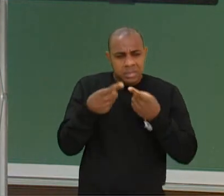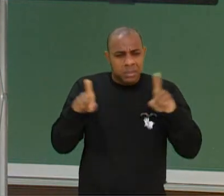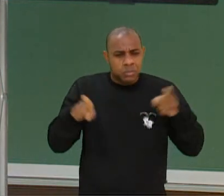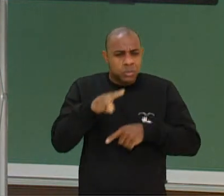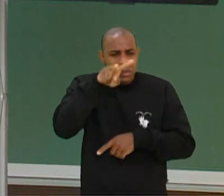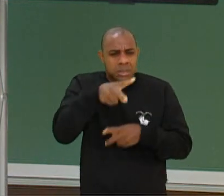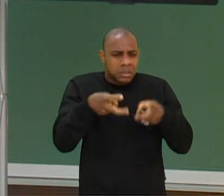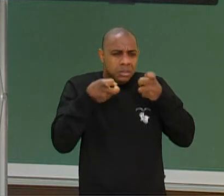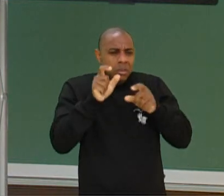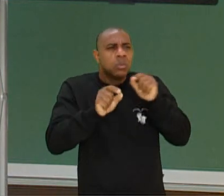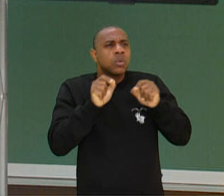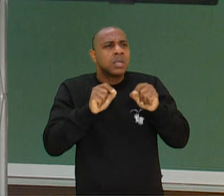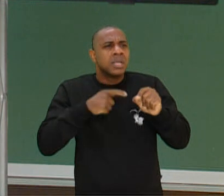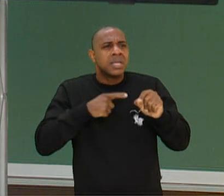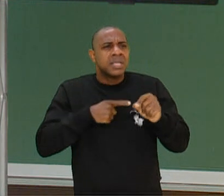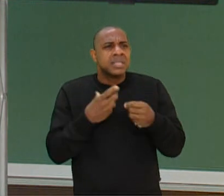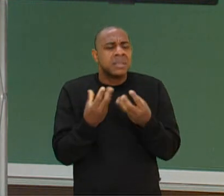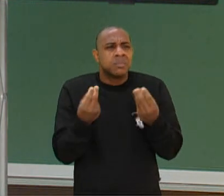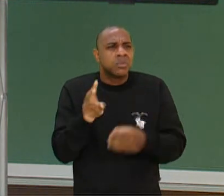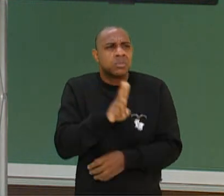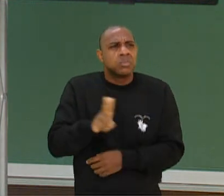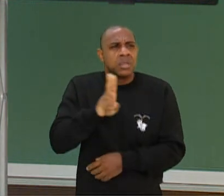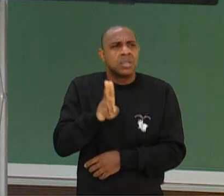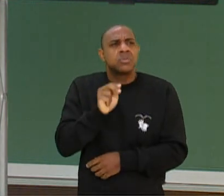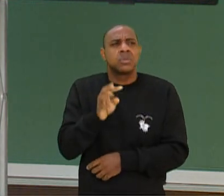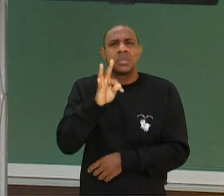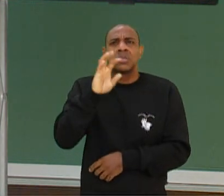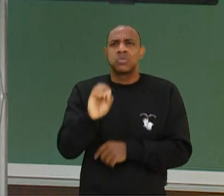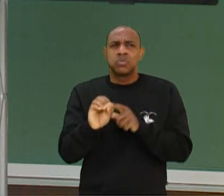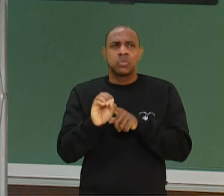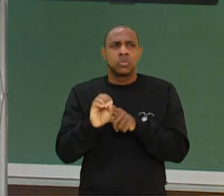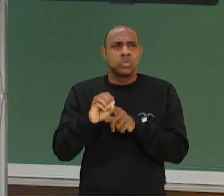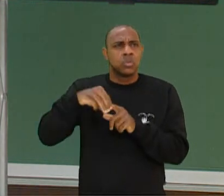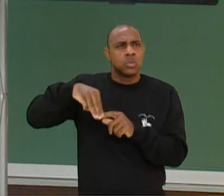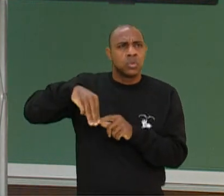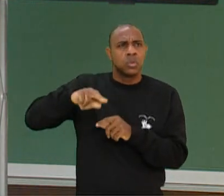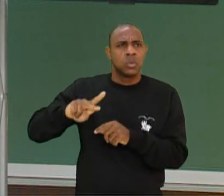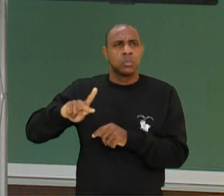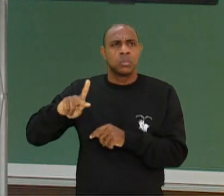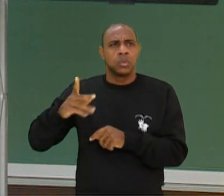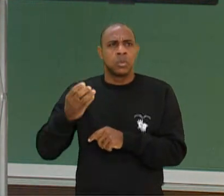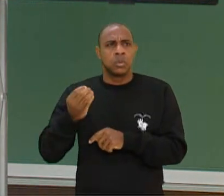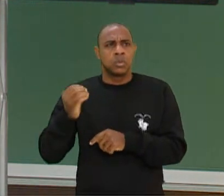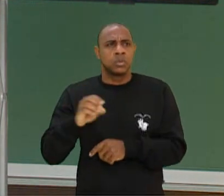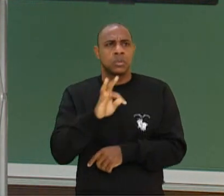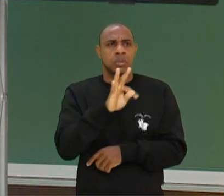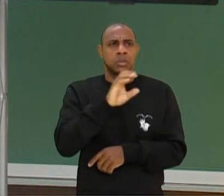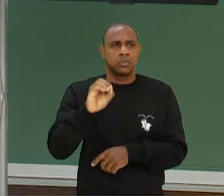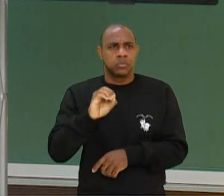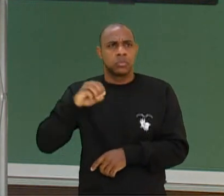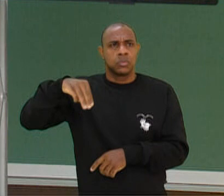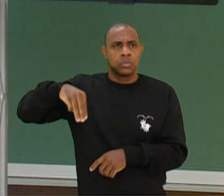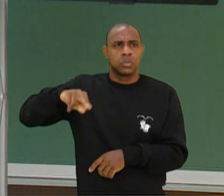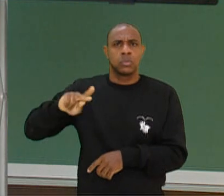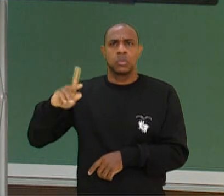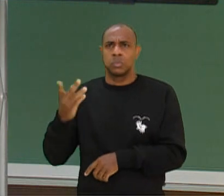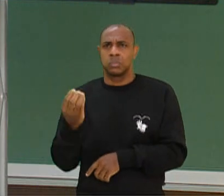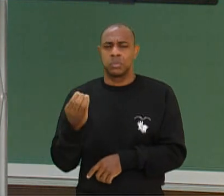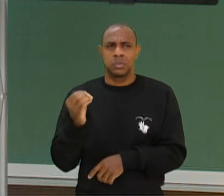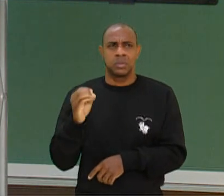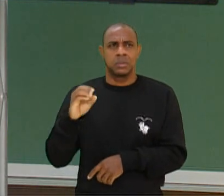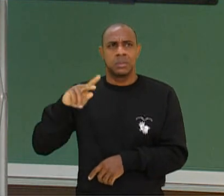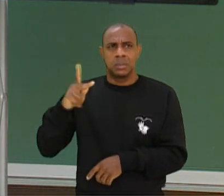música? Teacher, tem bastante o uso do too much. Ah, verdade, dá pra gente perceber bastante isso,